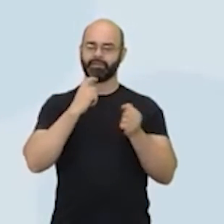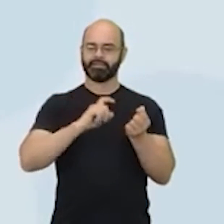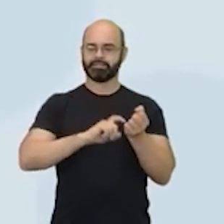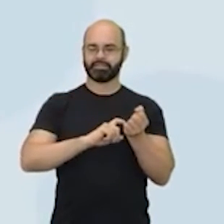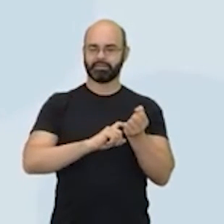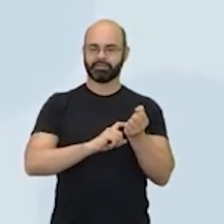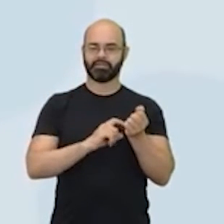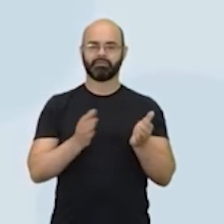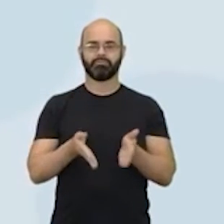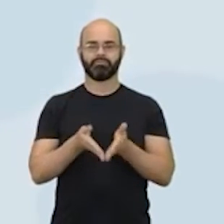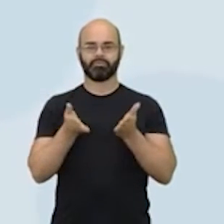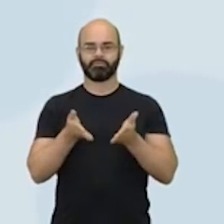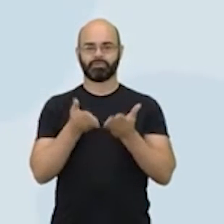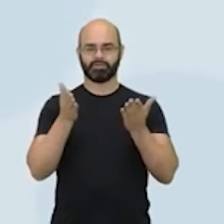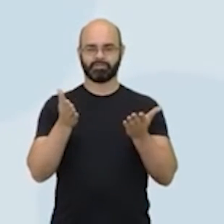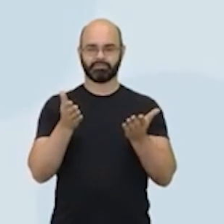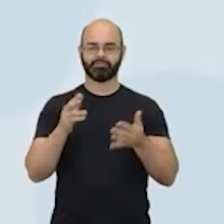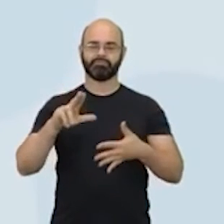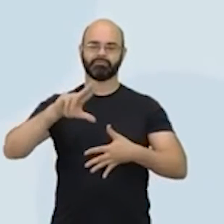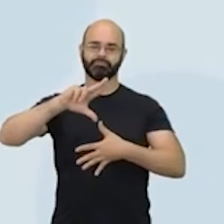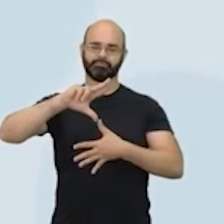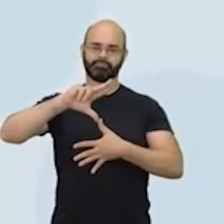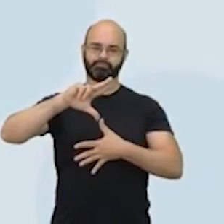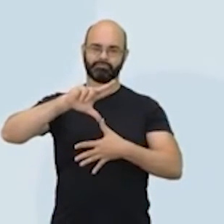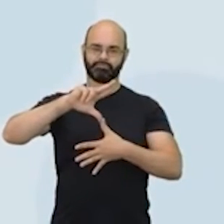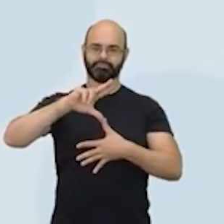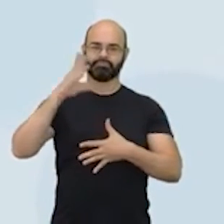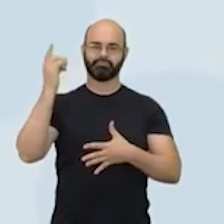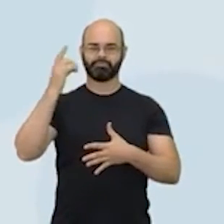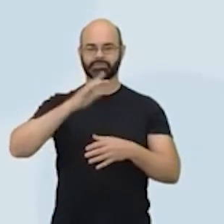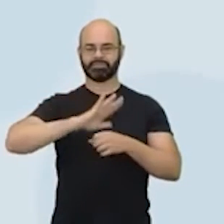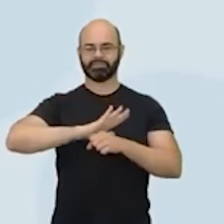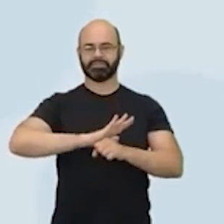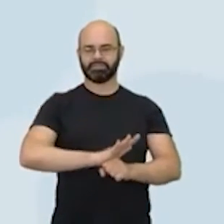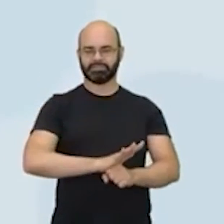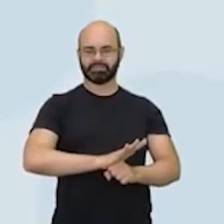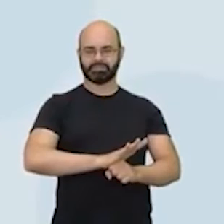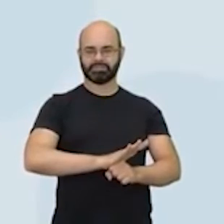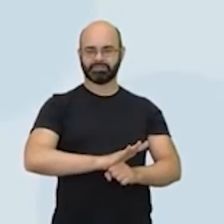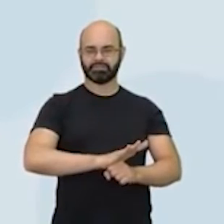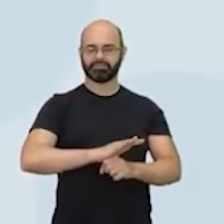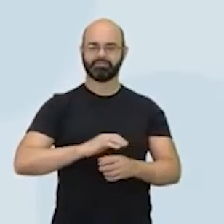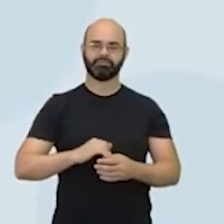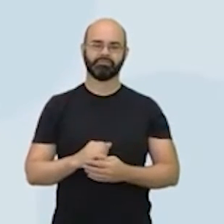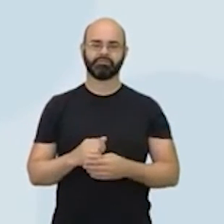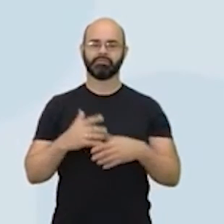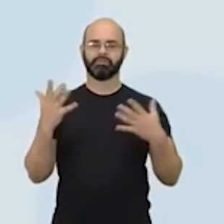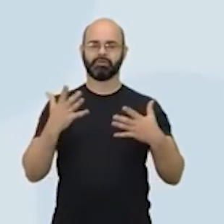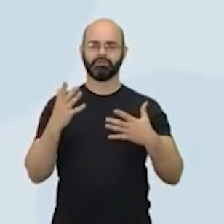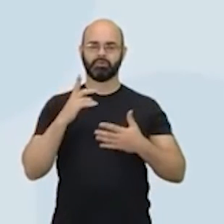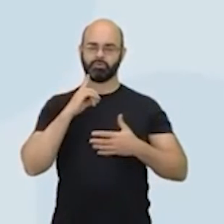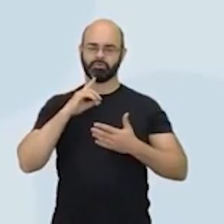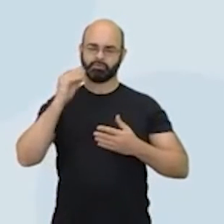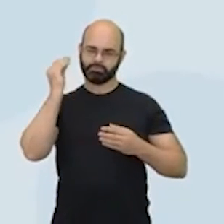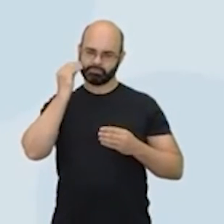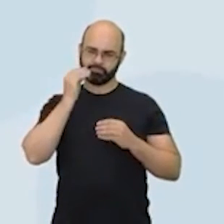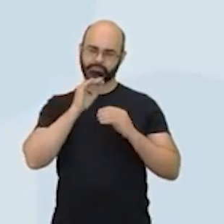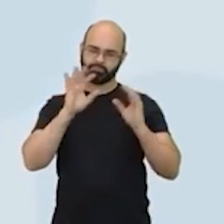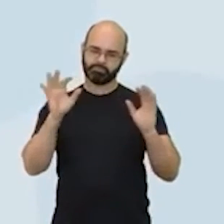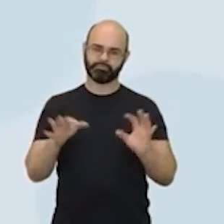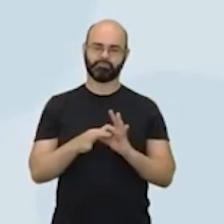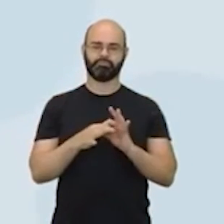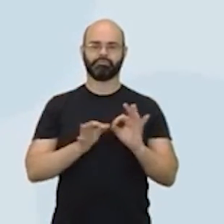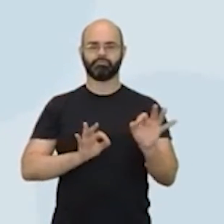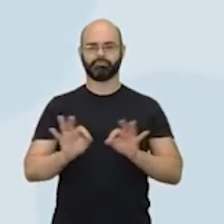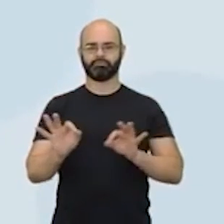dessa América Latina tão desarticulada e oprimida. Agora urge reajustá-la, uni-la, transformá-la